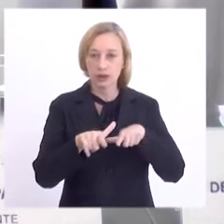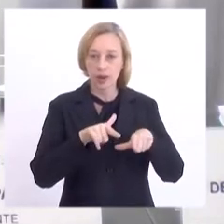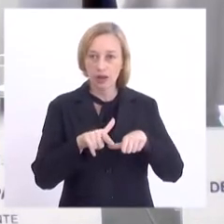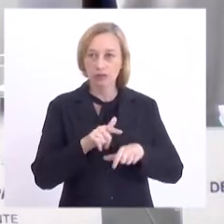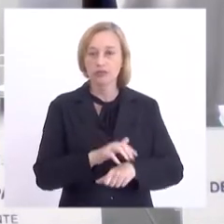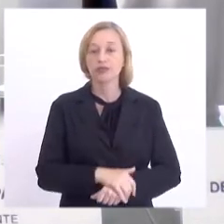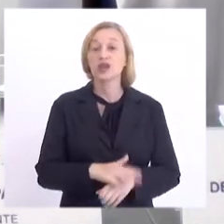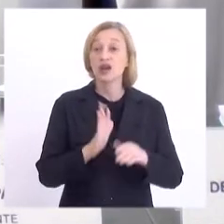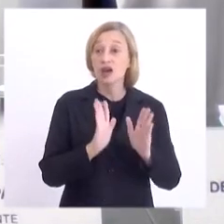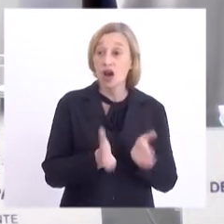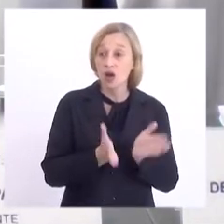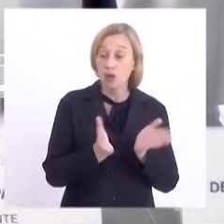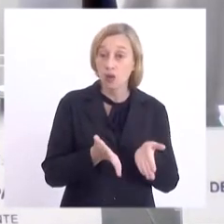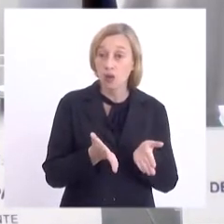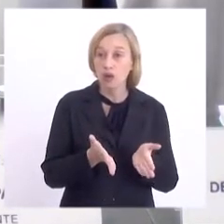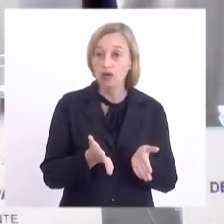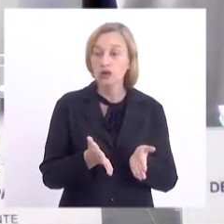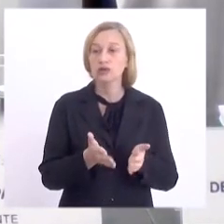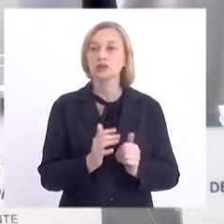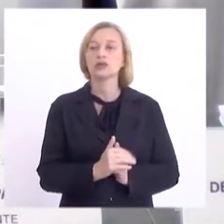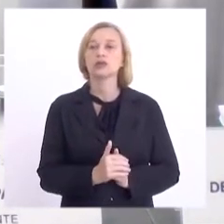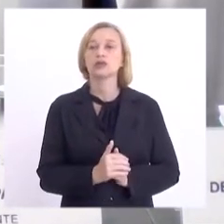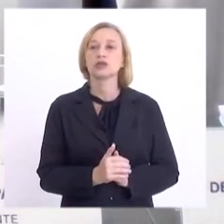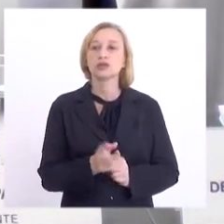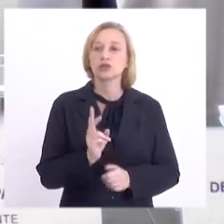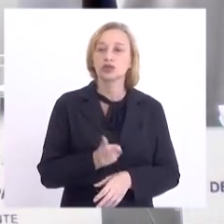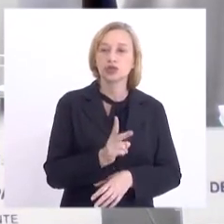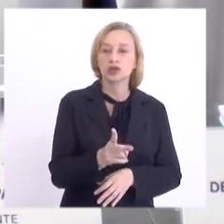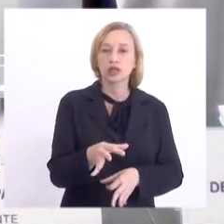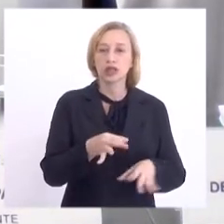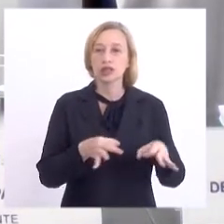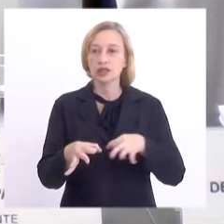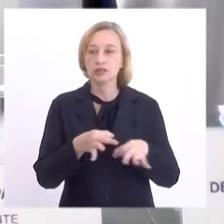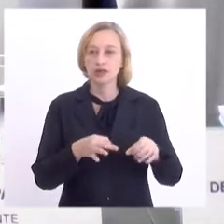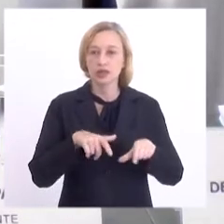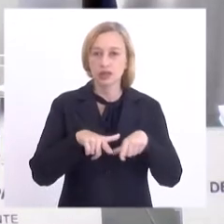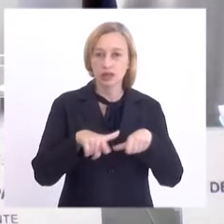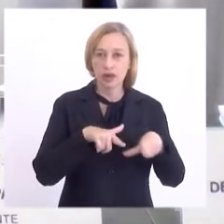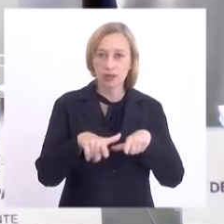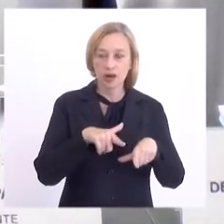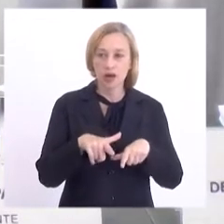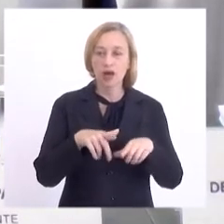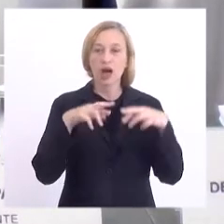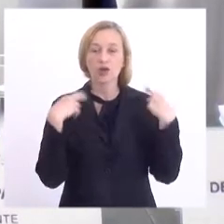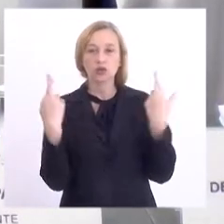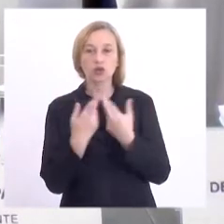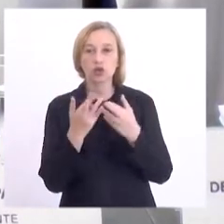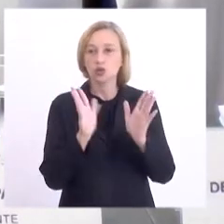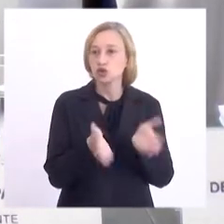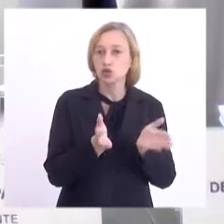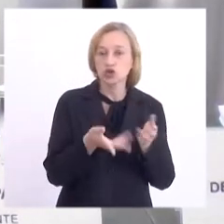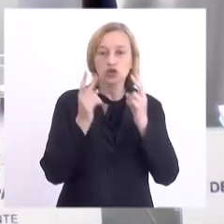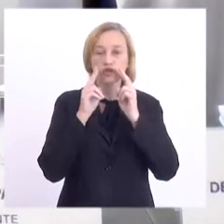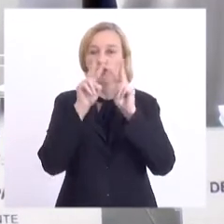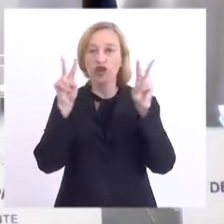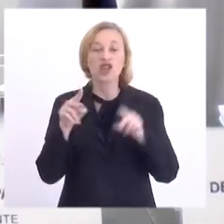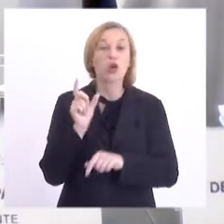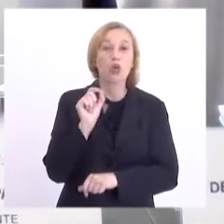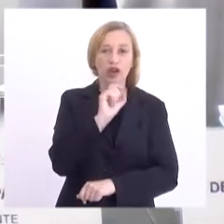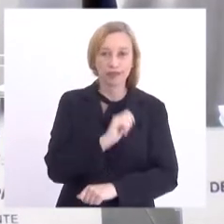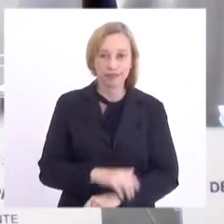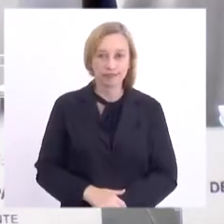e agora estamos dando consecução esse plano de trabalho tem uma reunião de hoje Visa